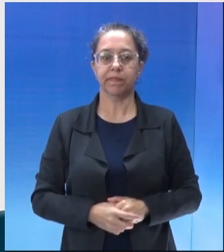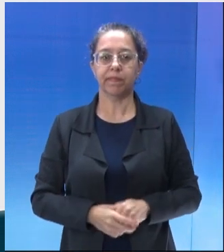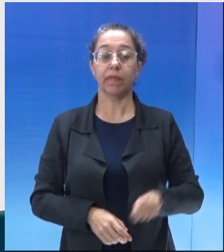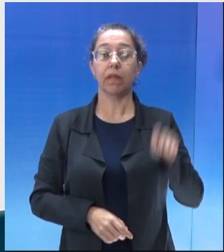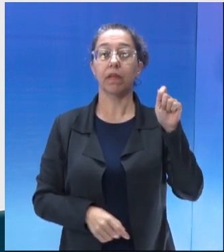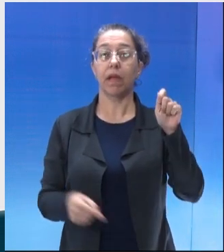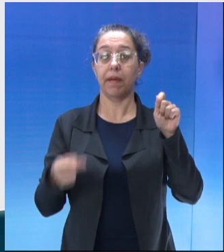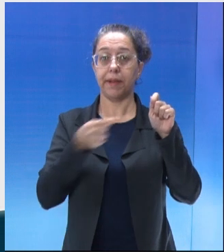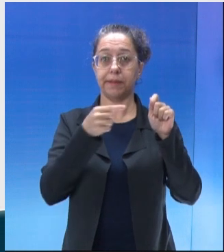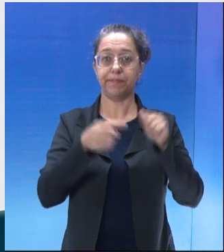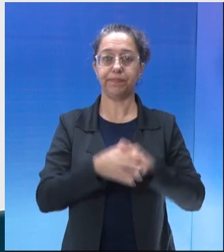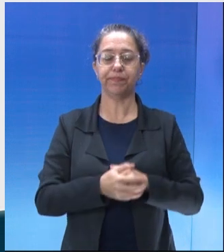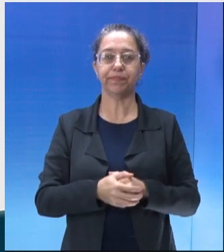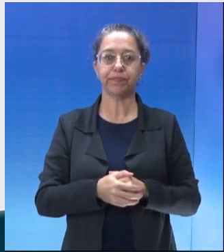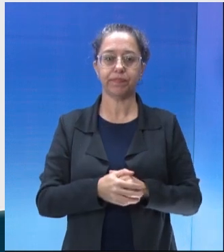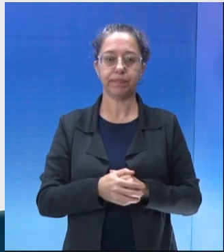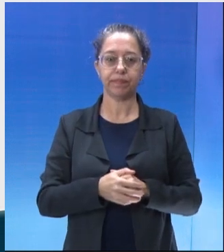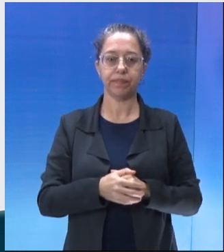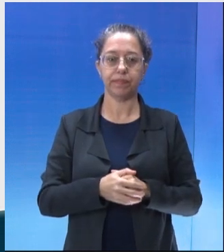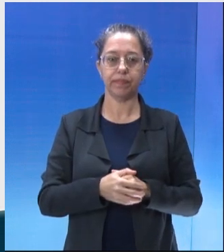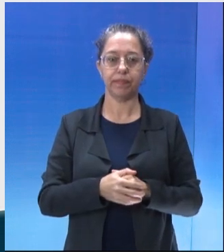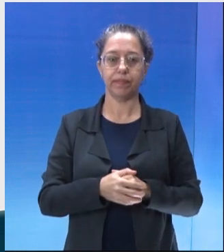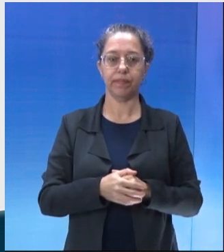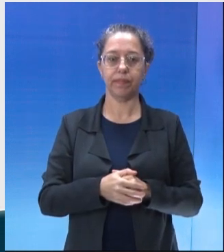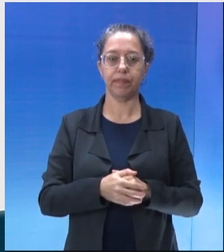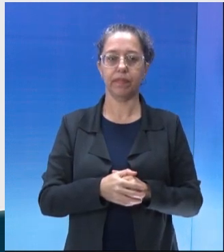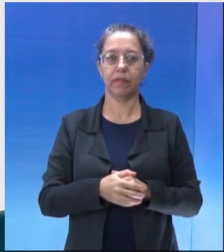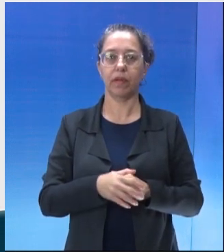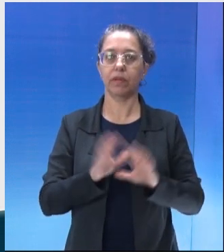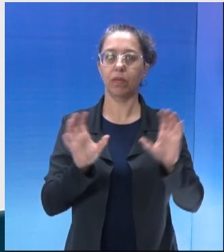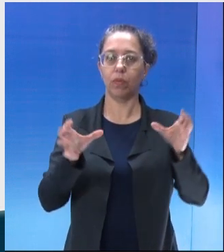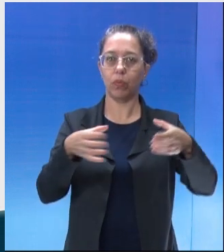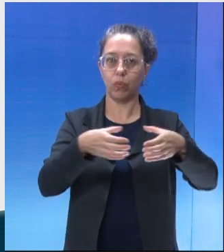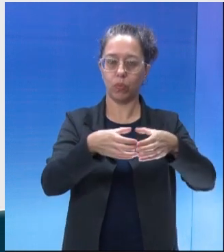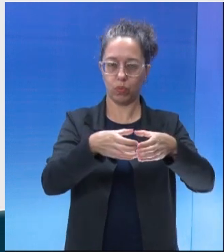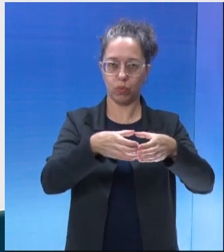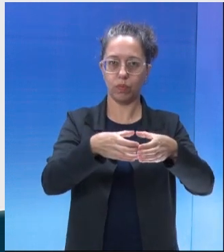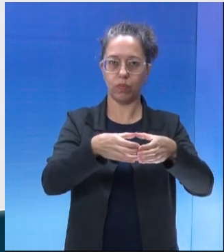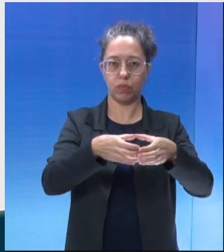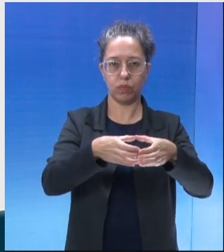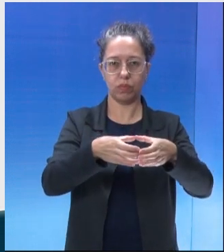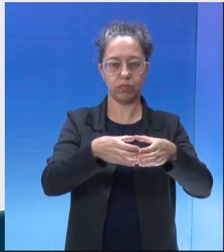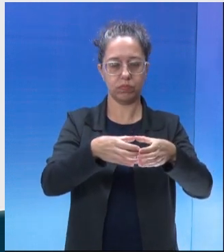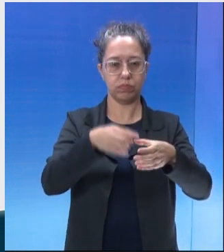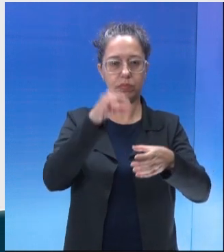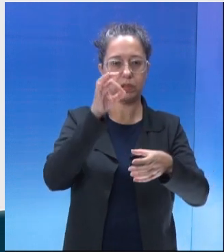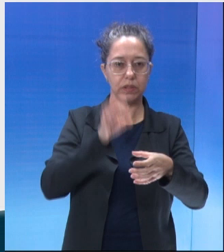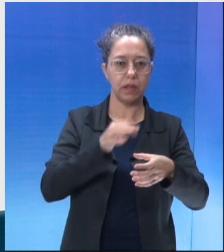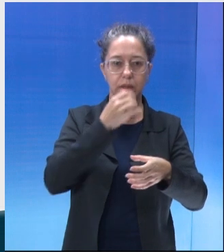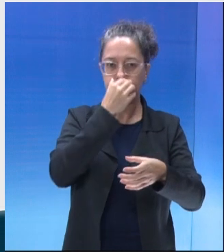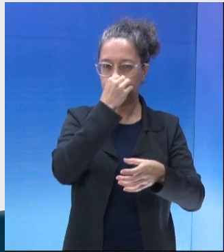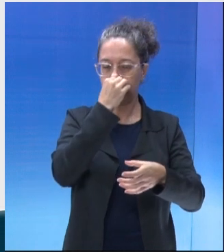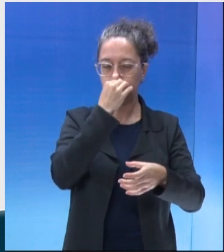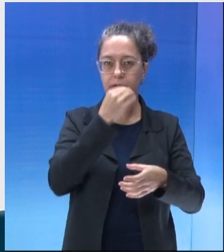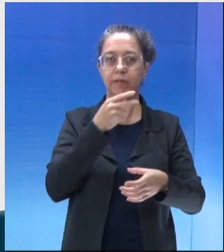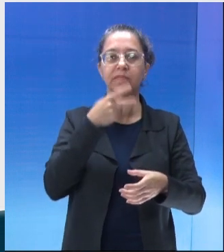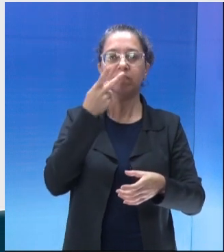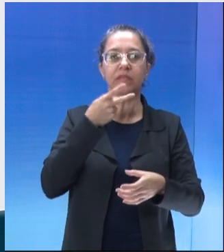letra A, etnia e miscigenação racial, pelo enunciado da questão que fala